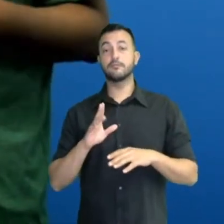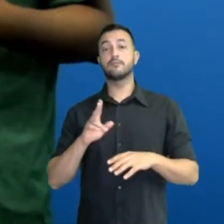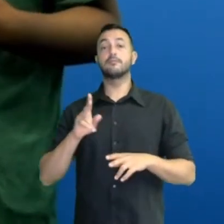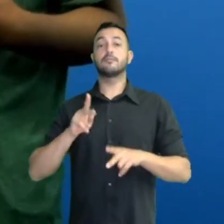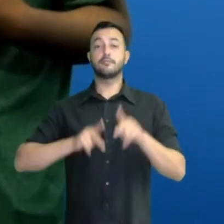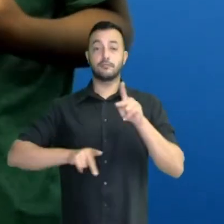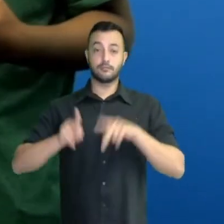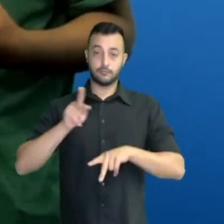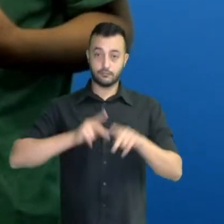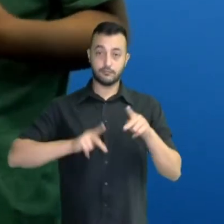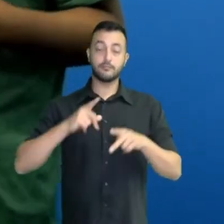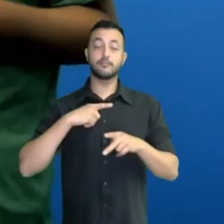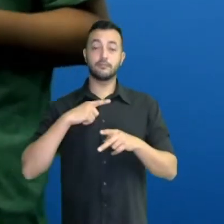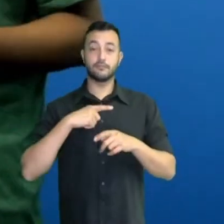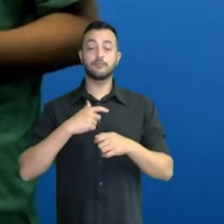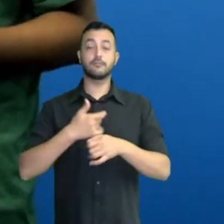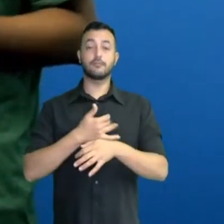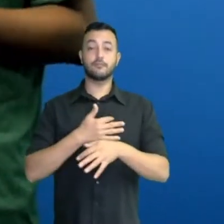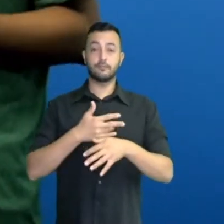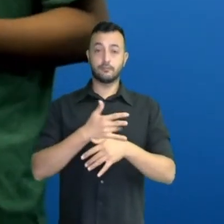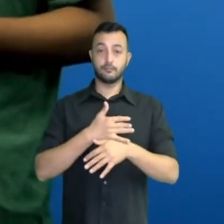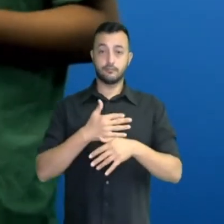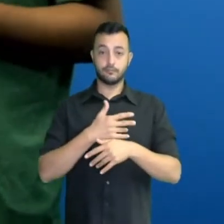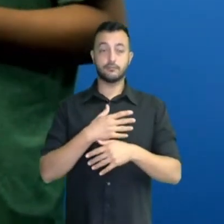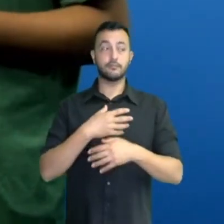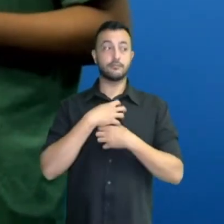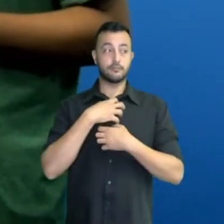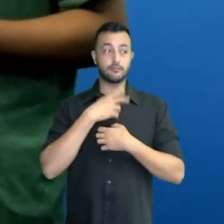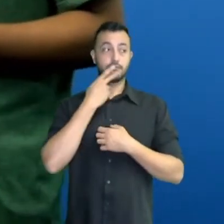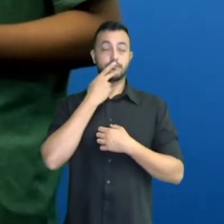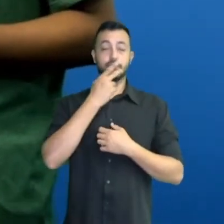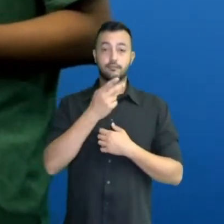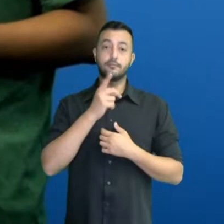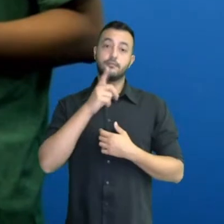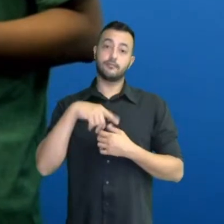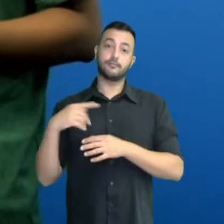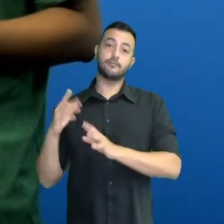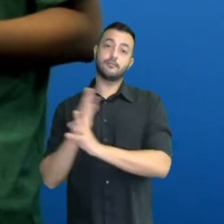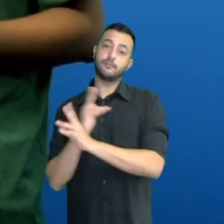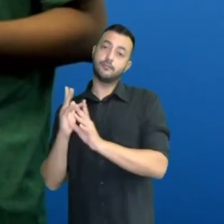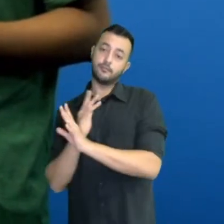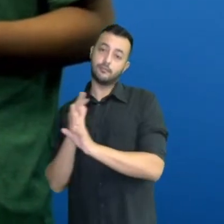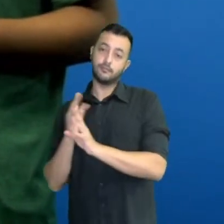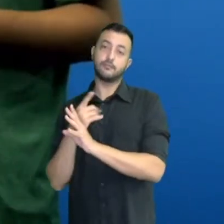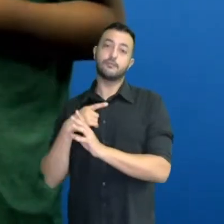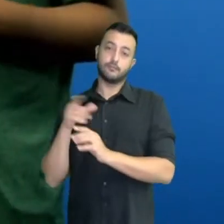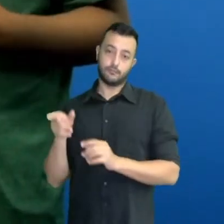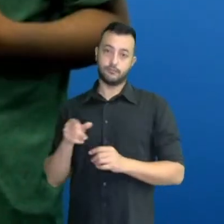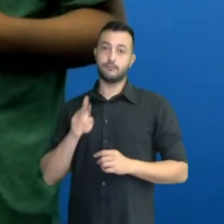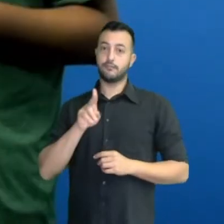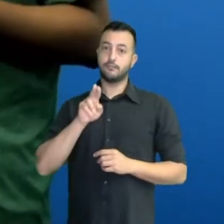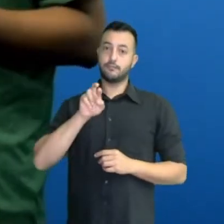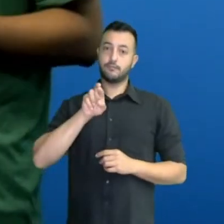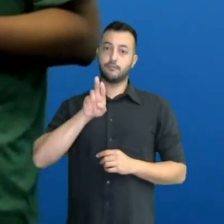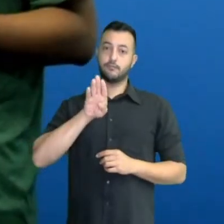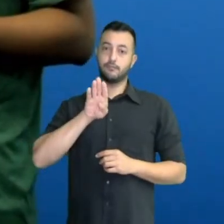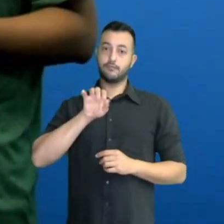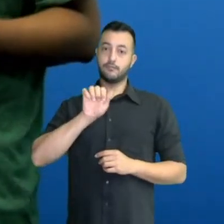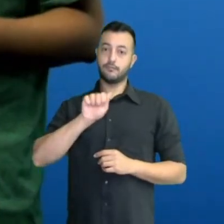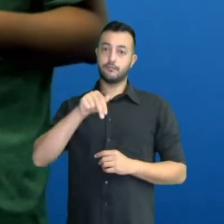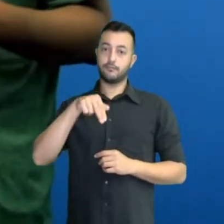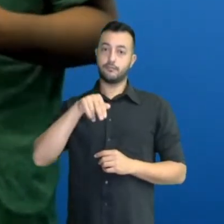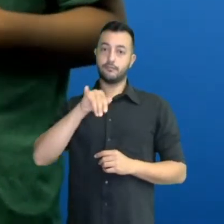população concentrada em áreas urbanas, a gente diz que essa área está urbanizada, certo? Então, são vários